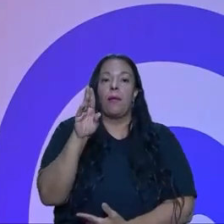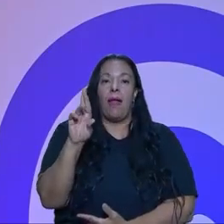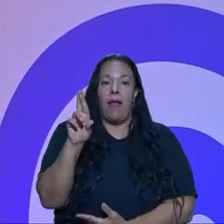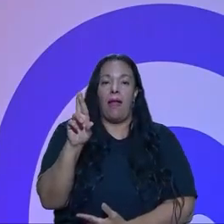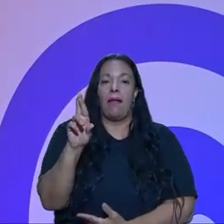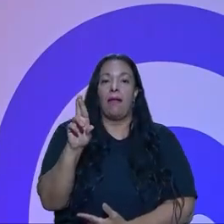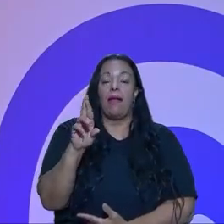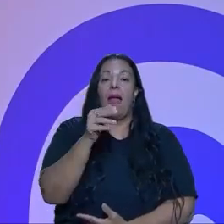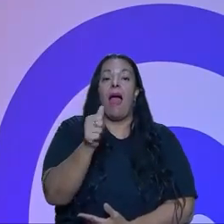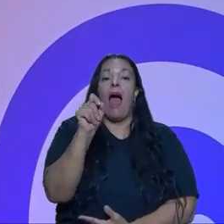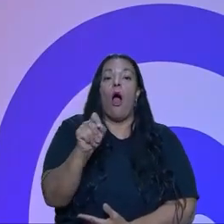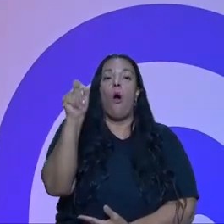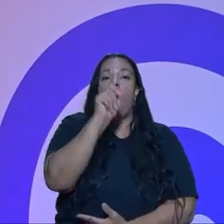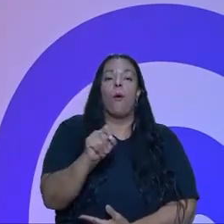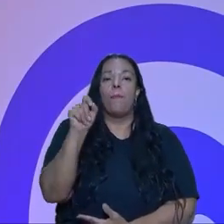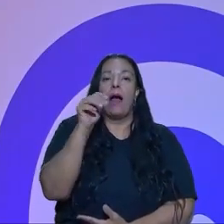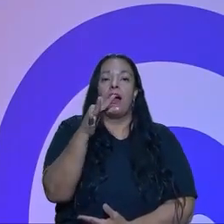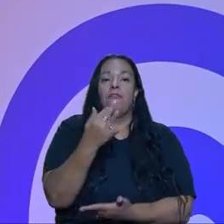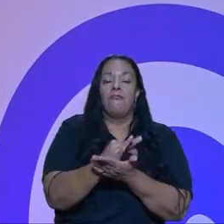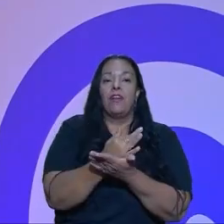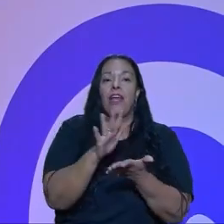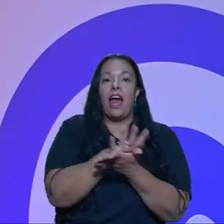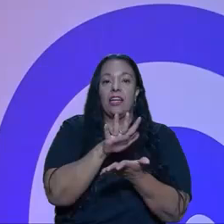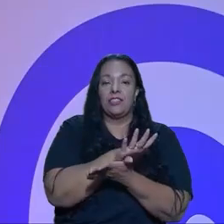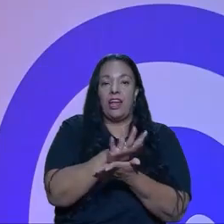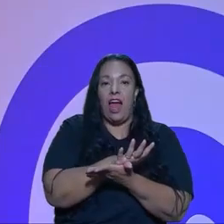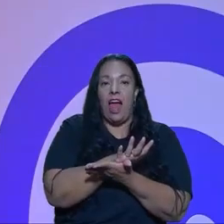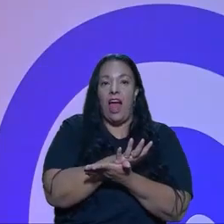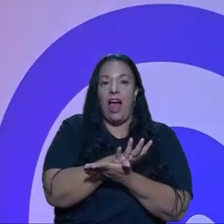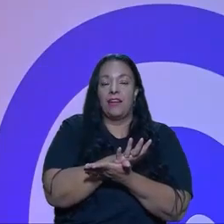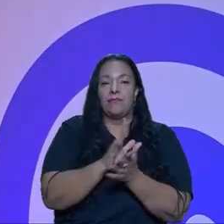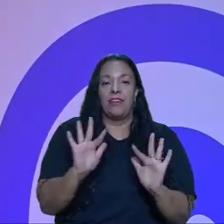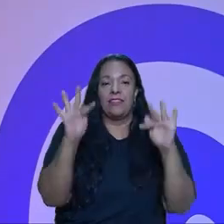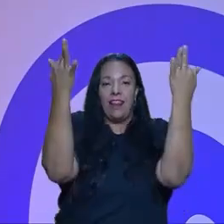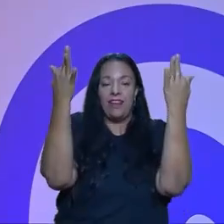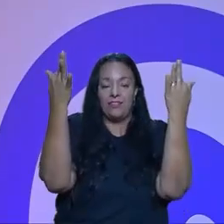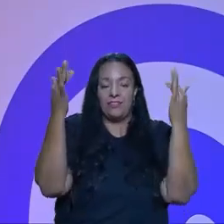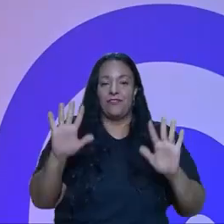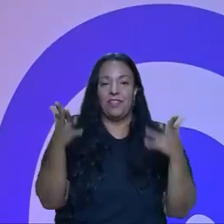sociais, @fliarachá, e tenhamos todos um excelente festival.